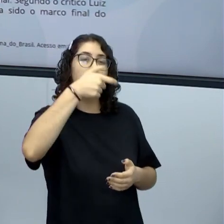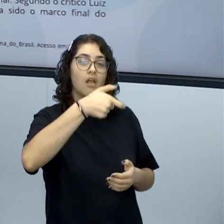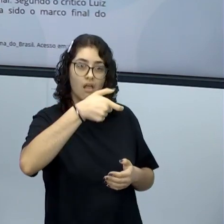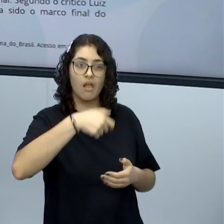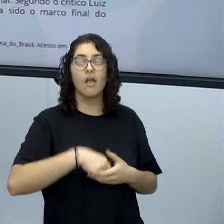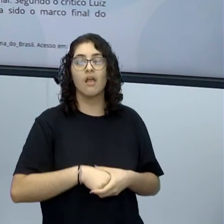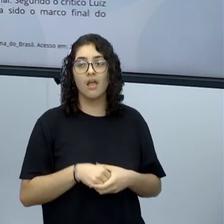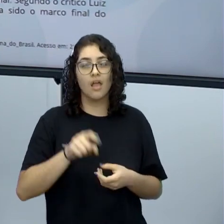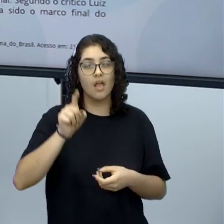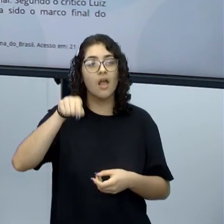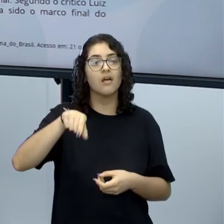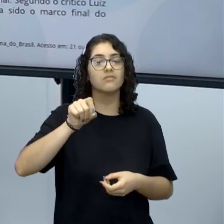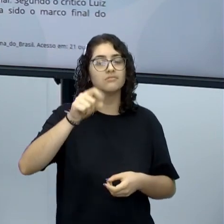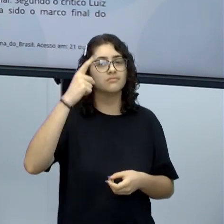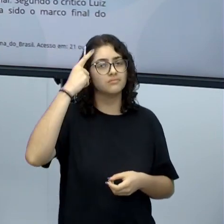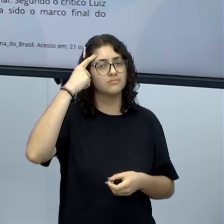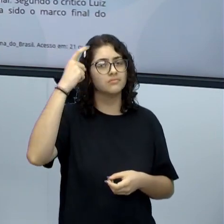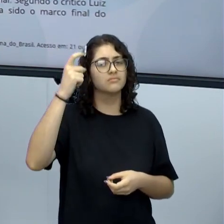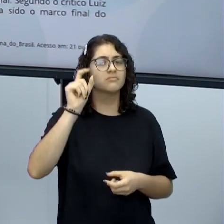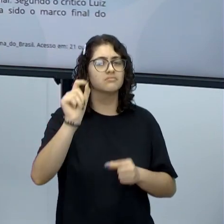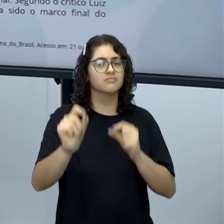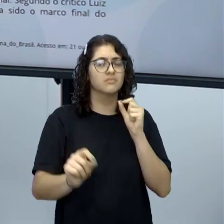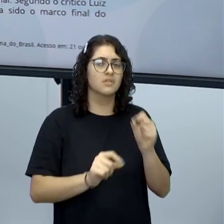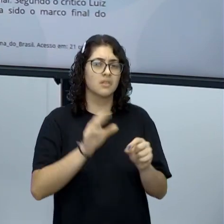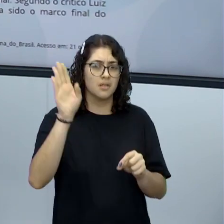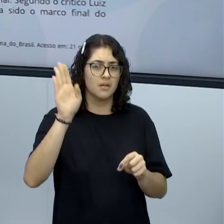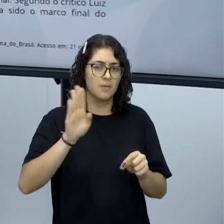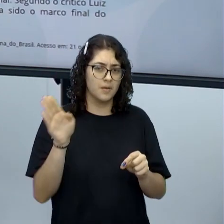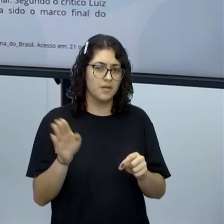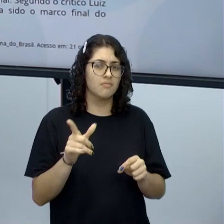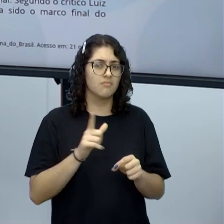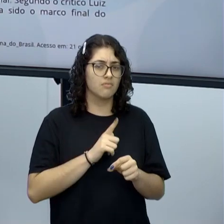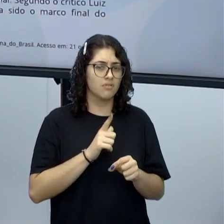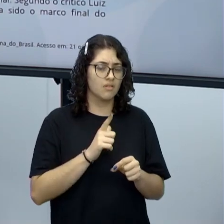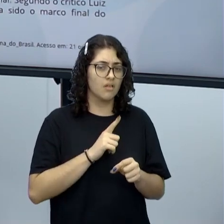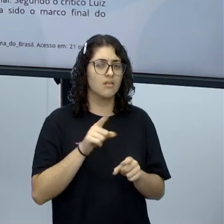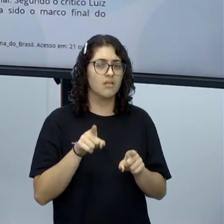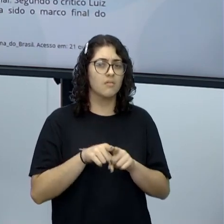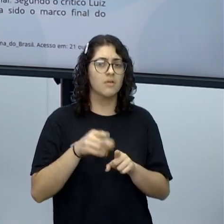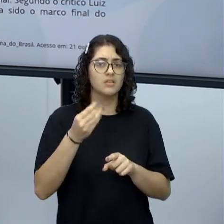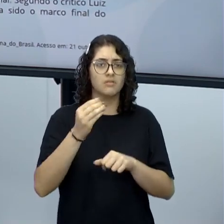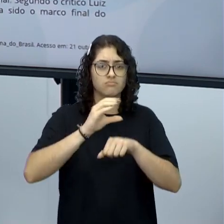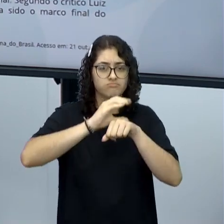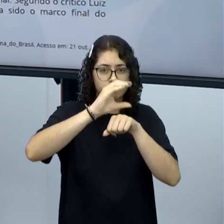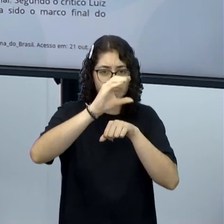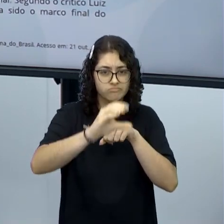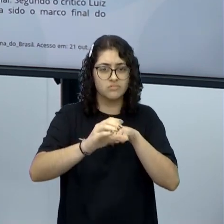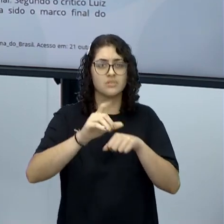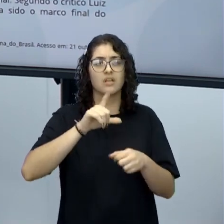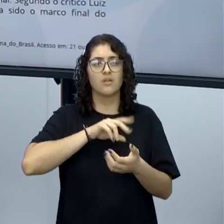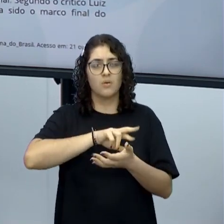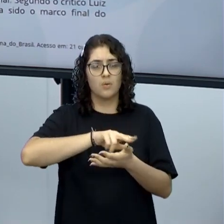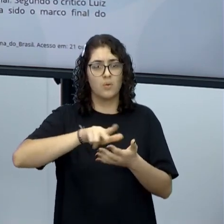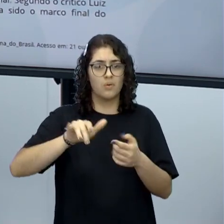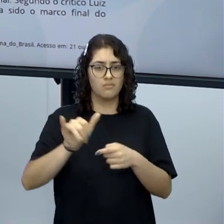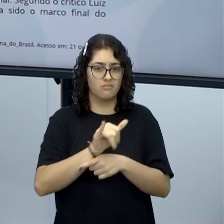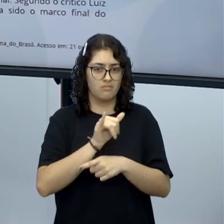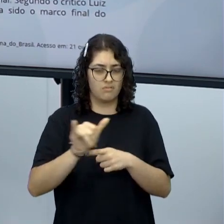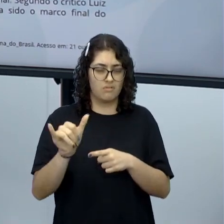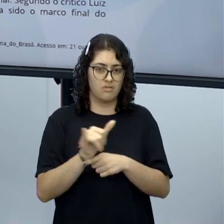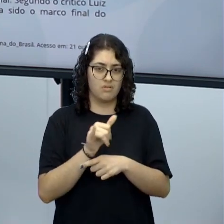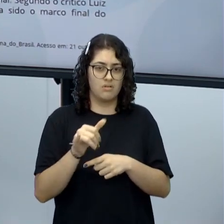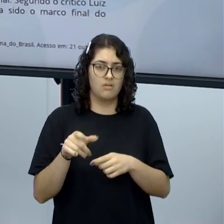a ideia é que, puxa vida, o filme brasileiro tem talento e cada vez mais dinheiro está sendo investido. Outras estratégias